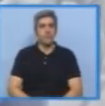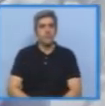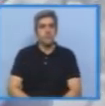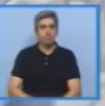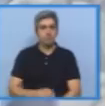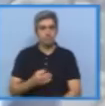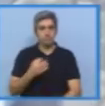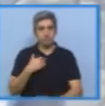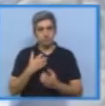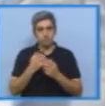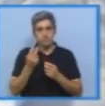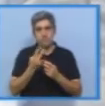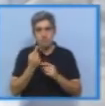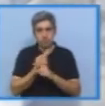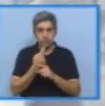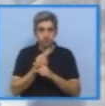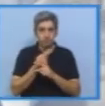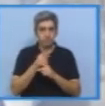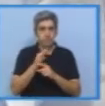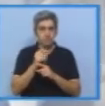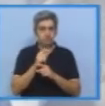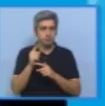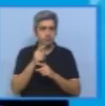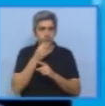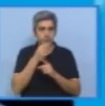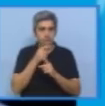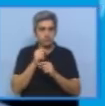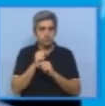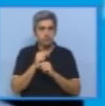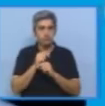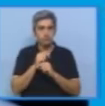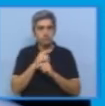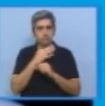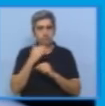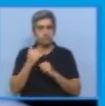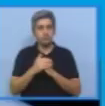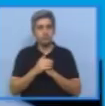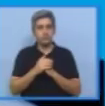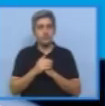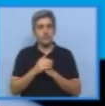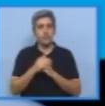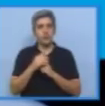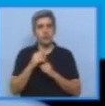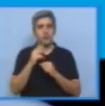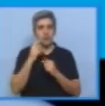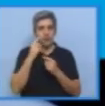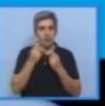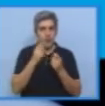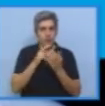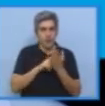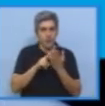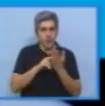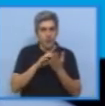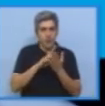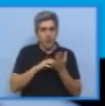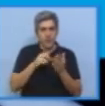de facto, eu destaco nas duas coisas a questão da fé que falou. Porque é engraçado que, encontrando literatura também do